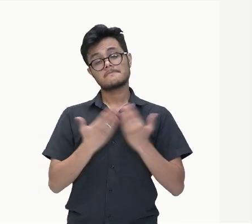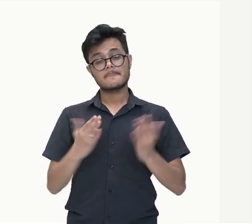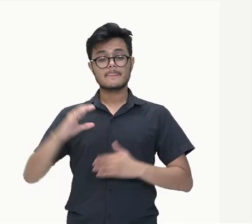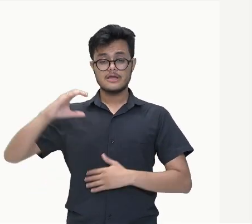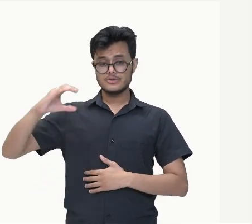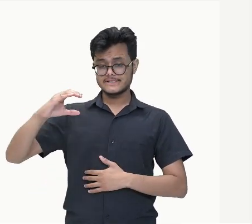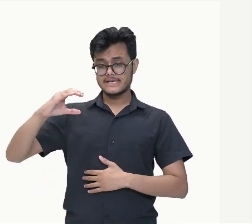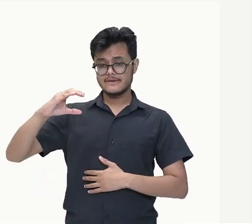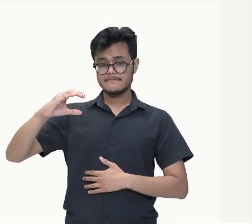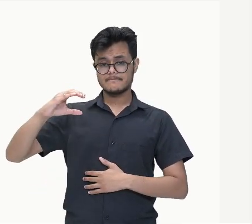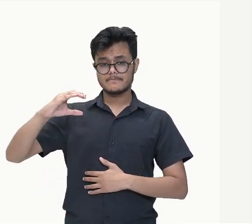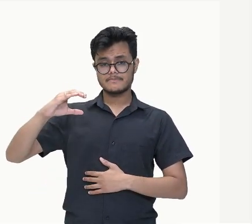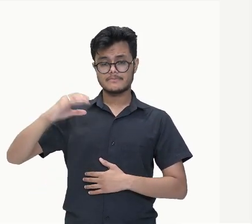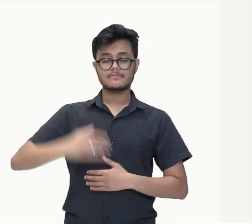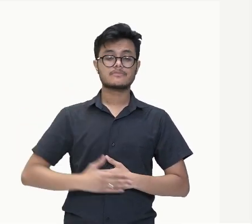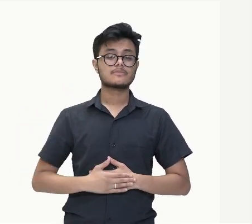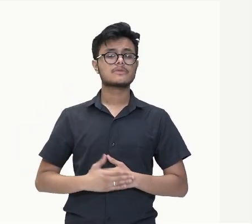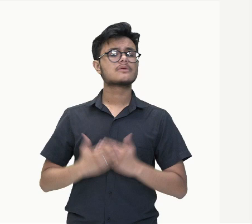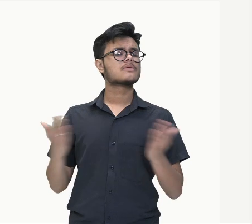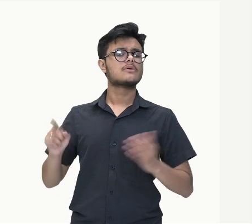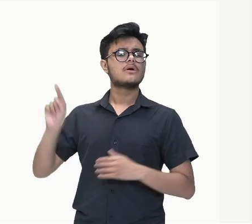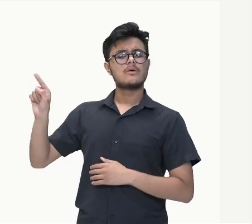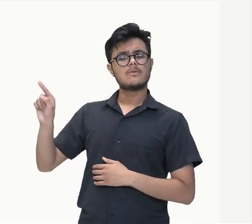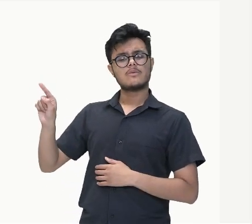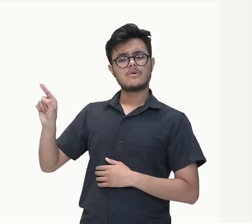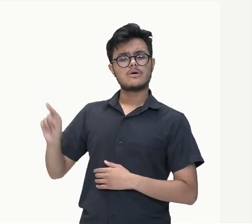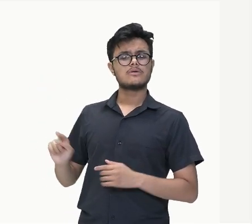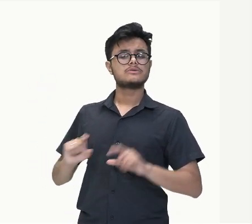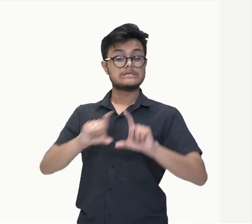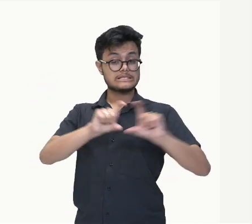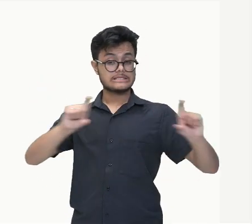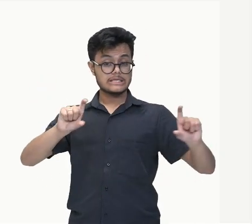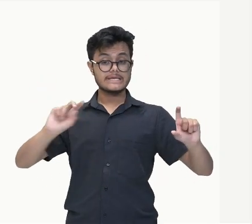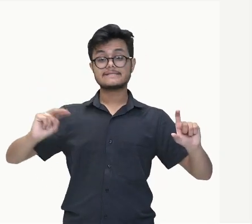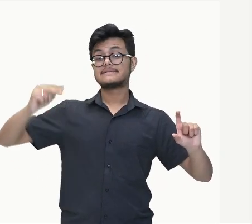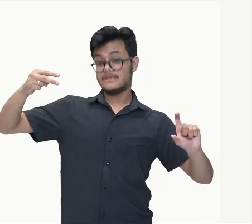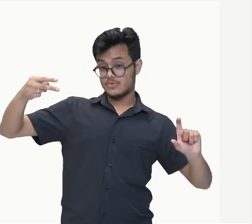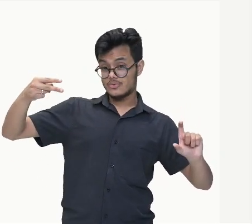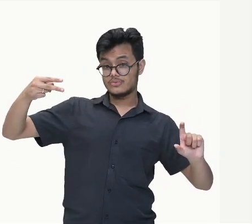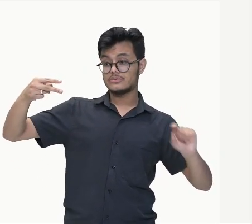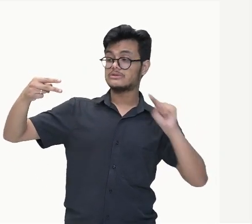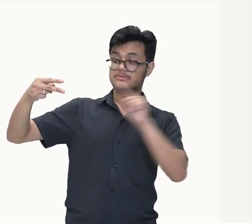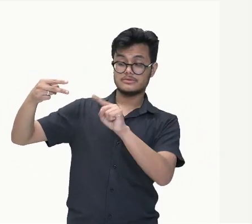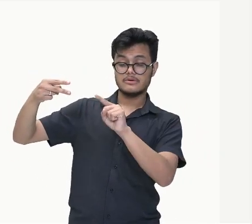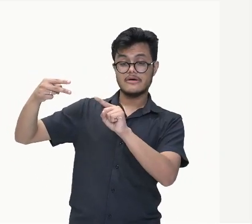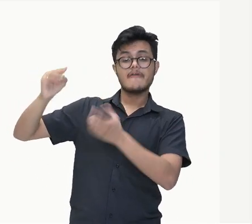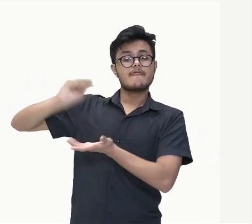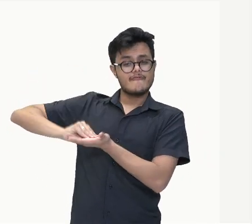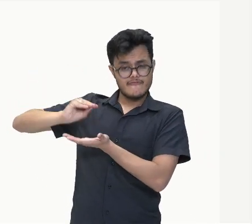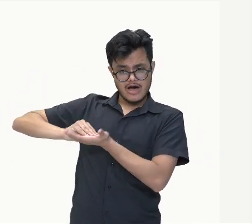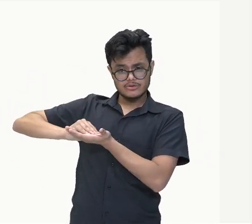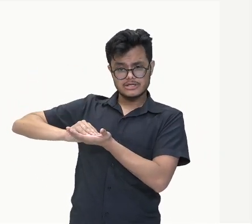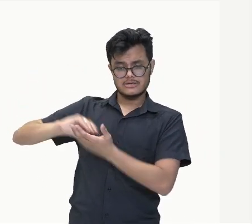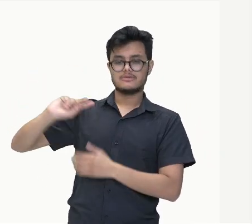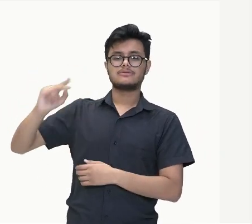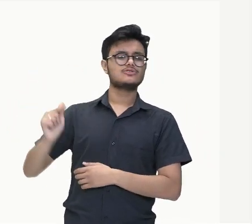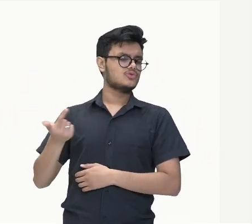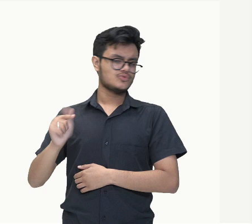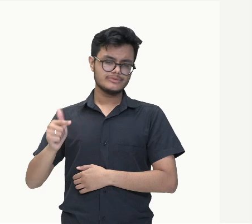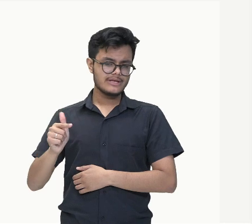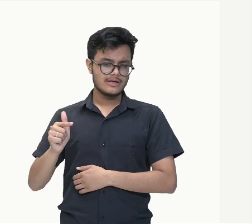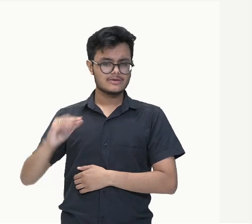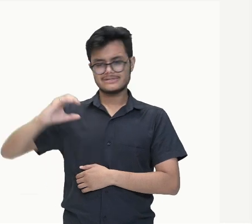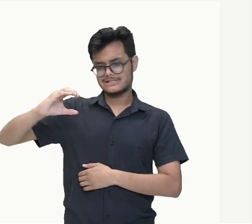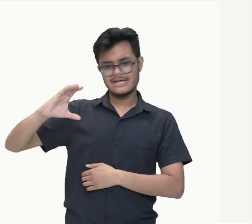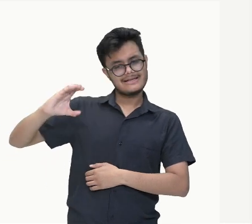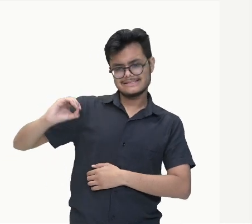coeficiente c, nesse caso aqui, como se trata de uma equação do segundo grau incompleta, nós não temos o coeficiente